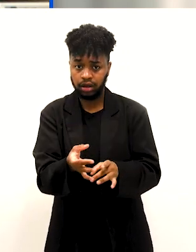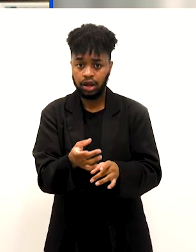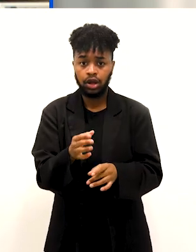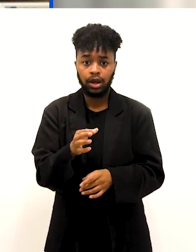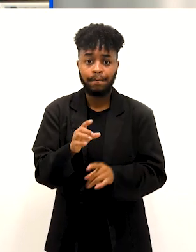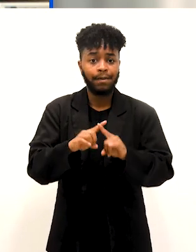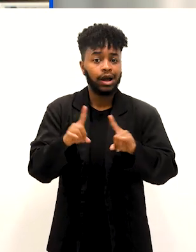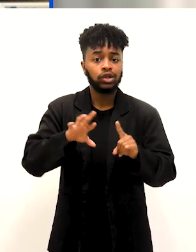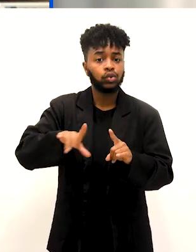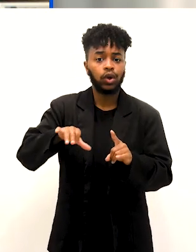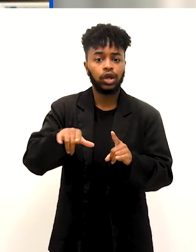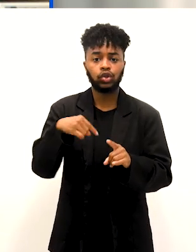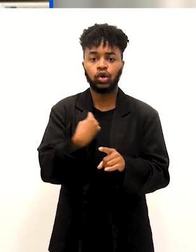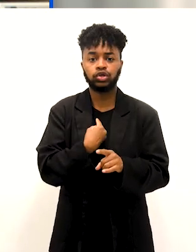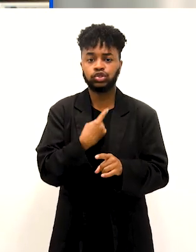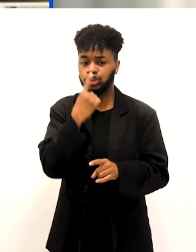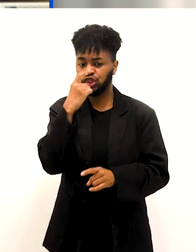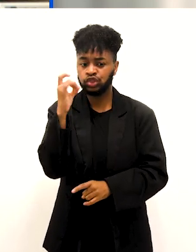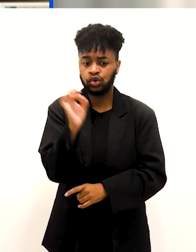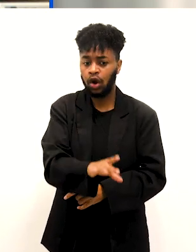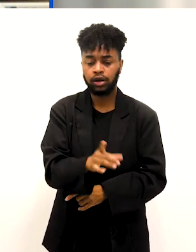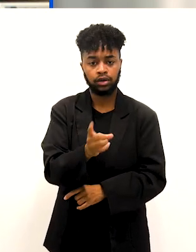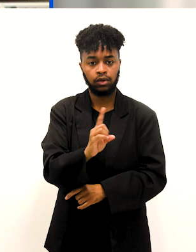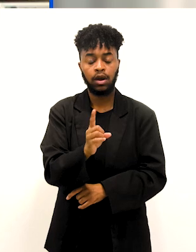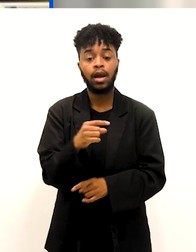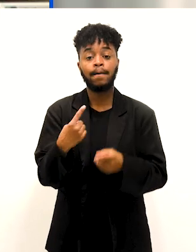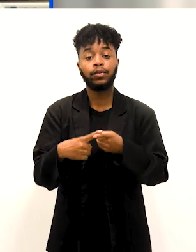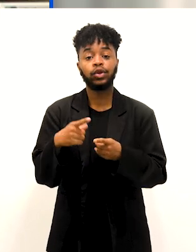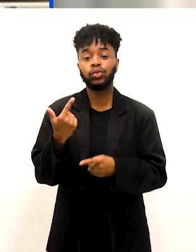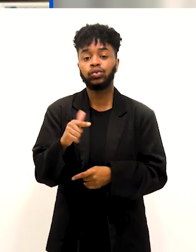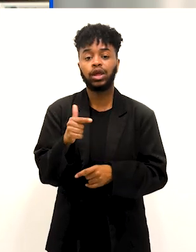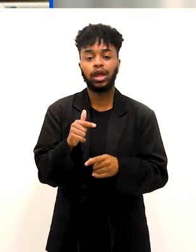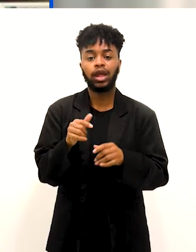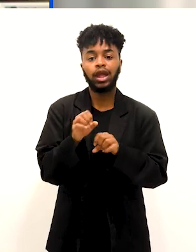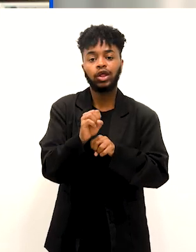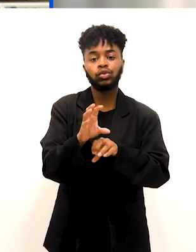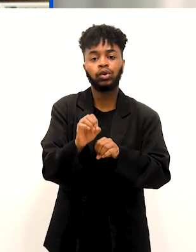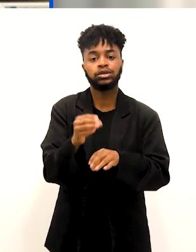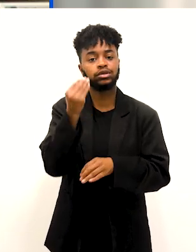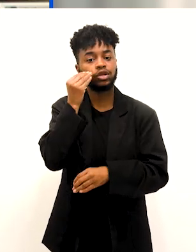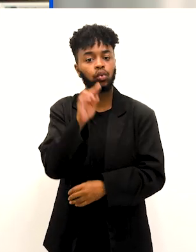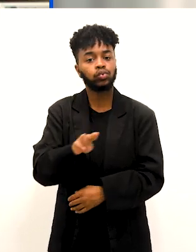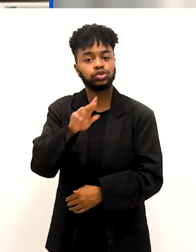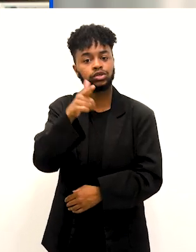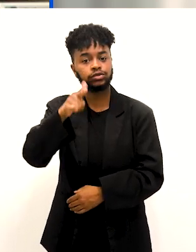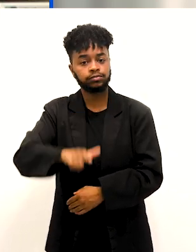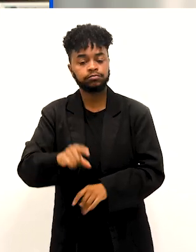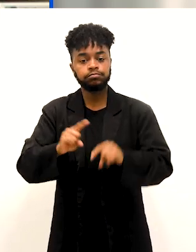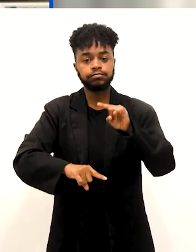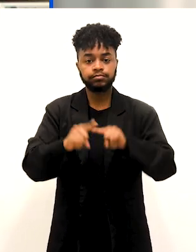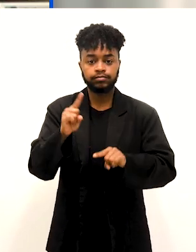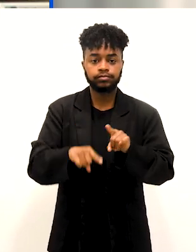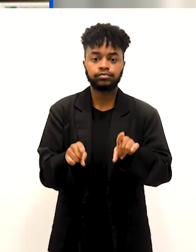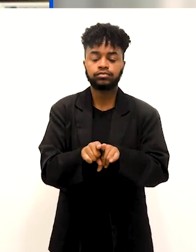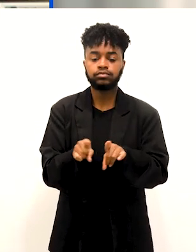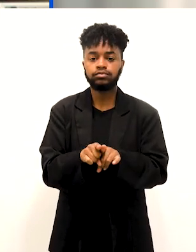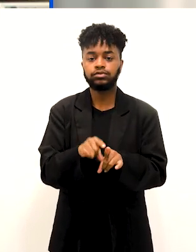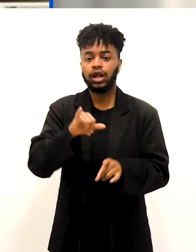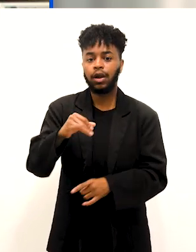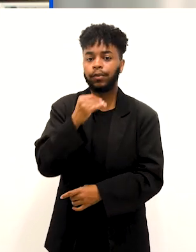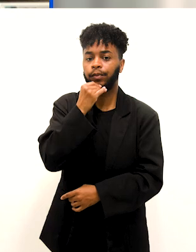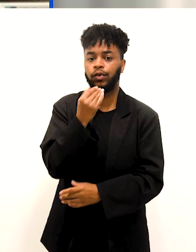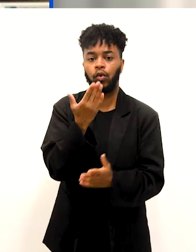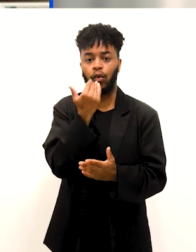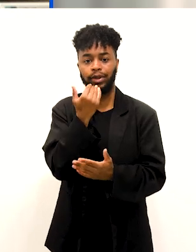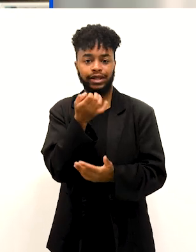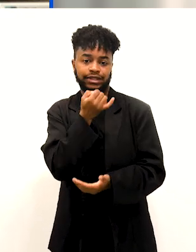dinheiro, o alimento no lixo, é que nós não temos a educação para reaproveitar alimentos, para aproveitar alimentos como um